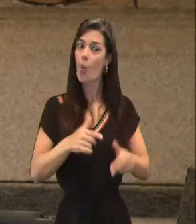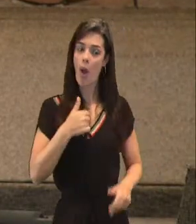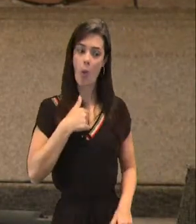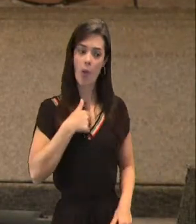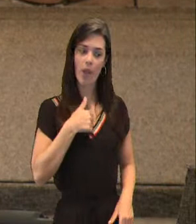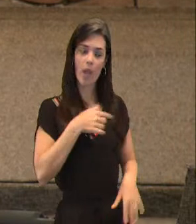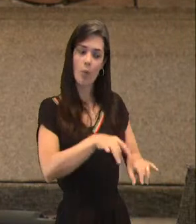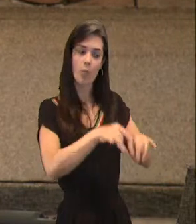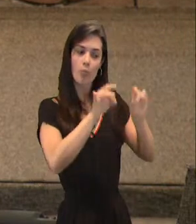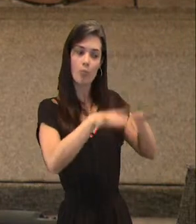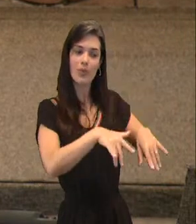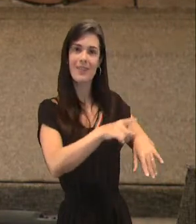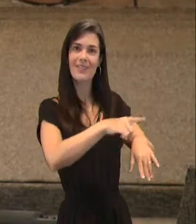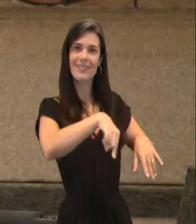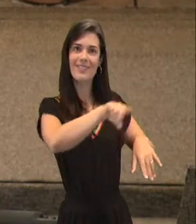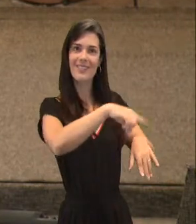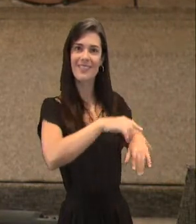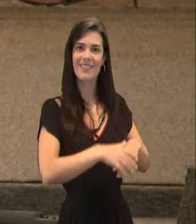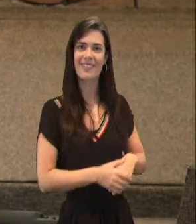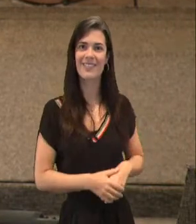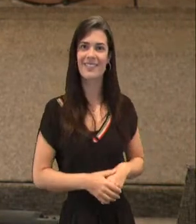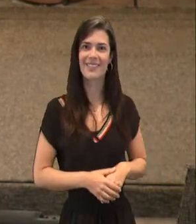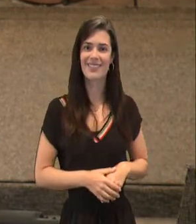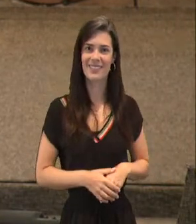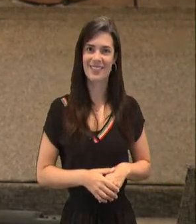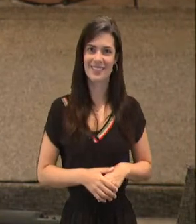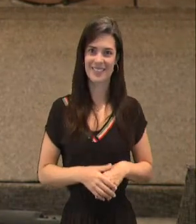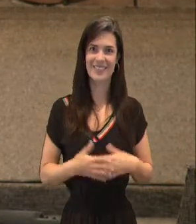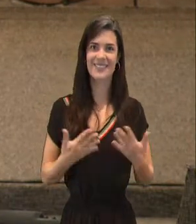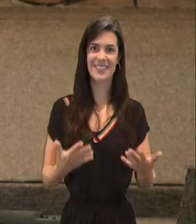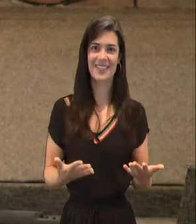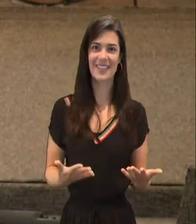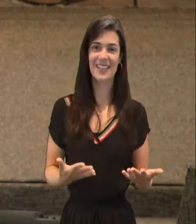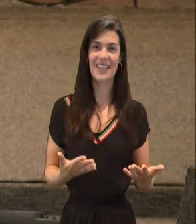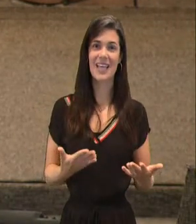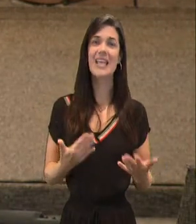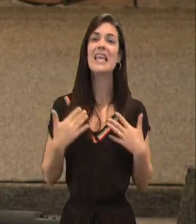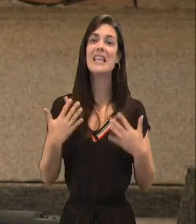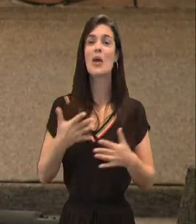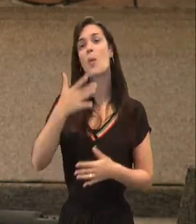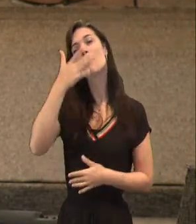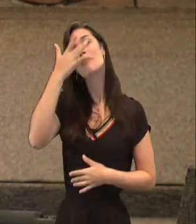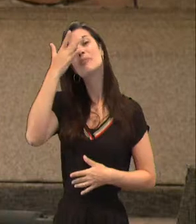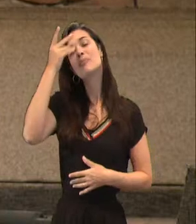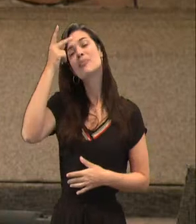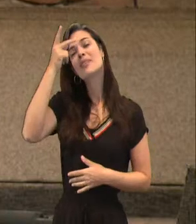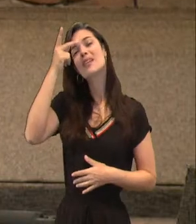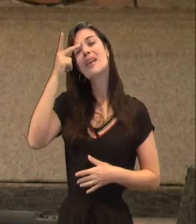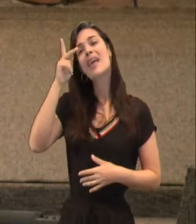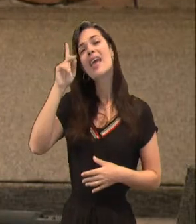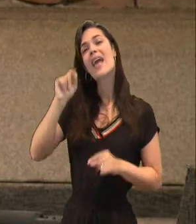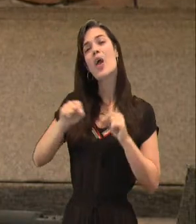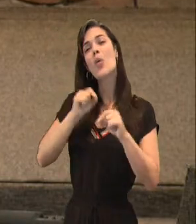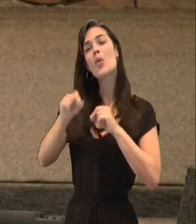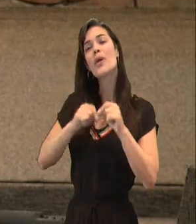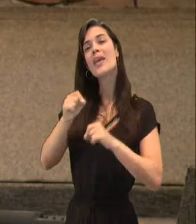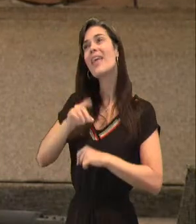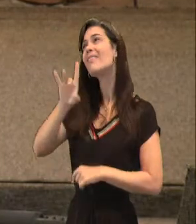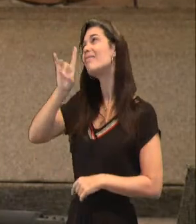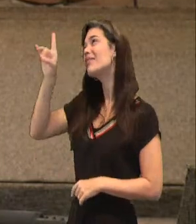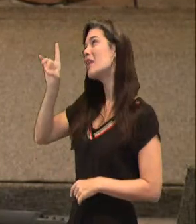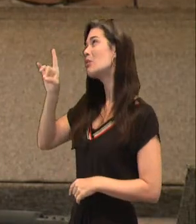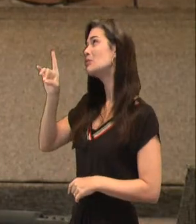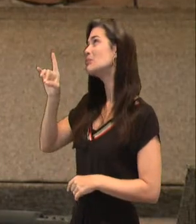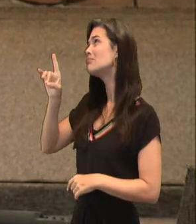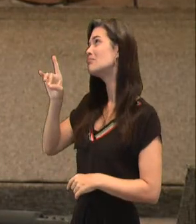a perda do direito de cobrar a dívida, mas significa a decisão de perdoar, ou seja, de não